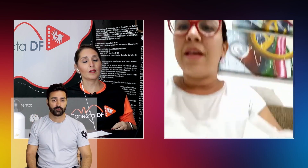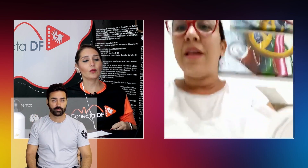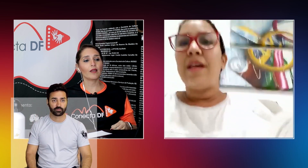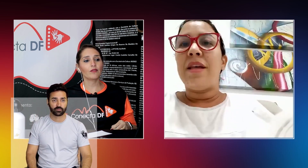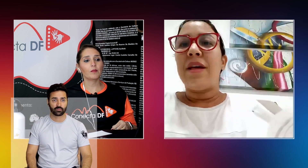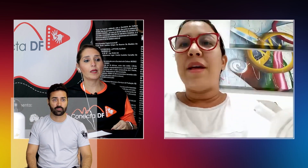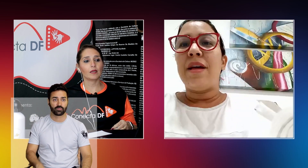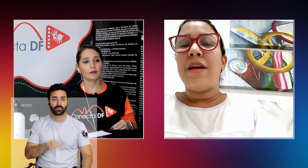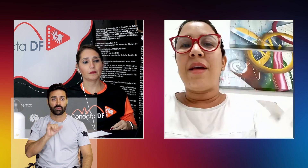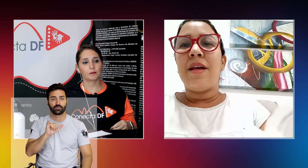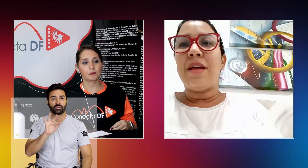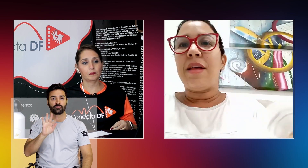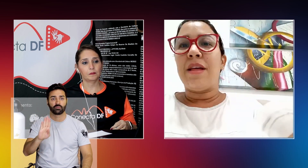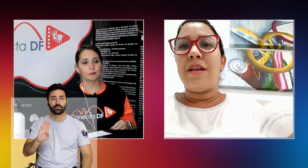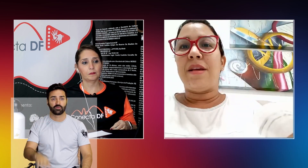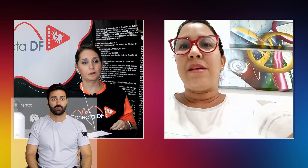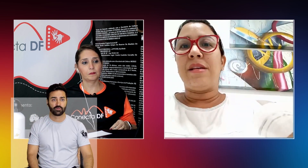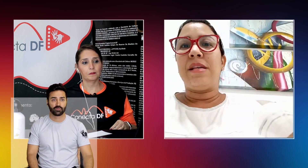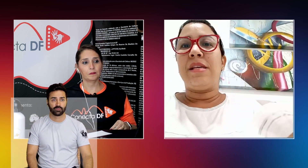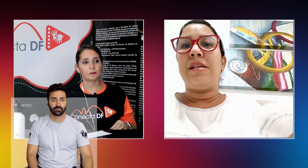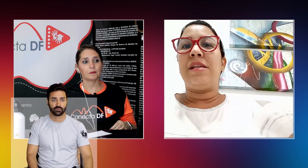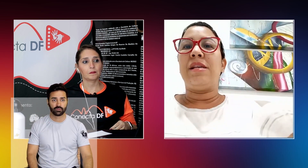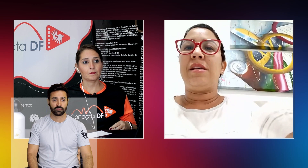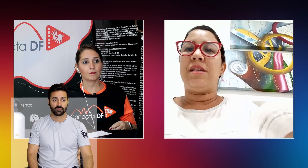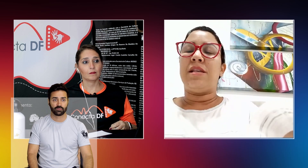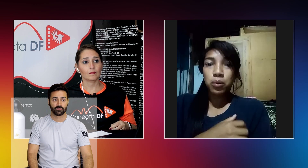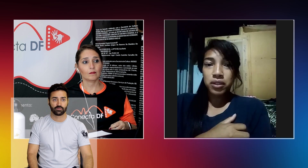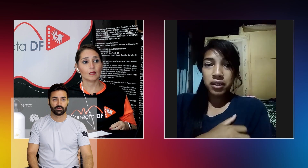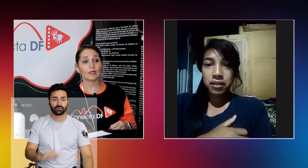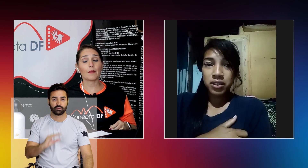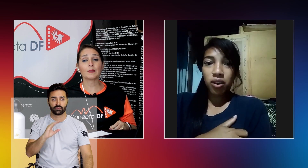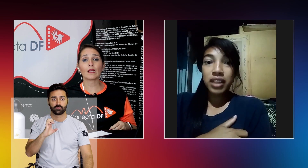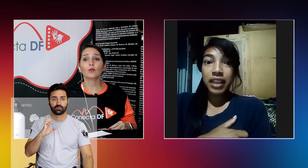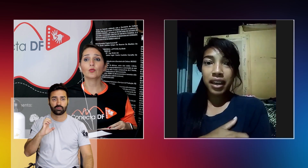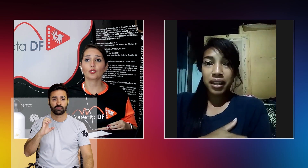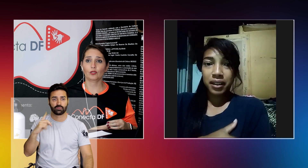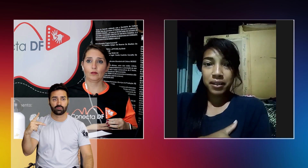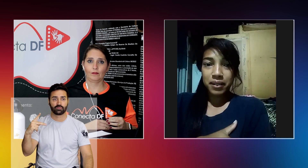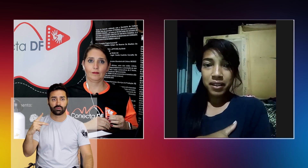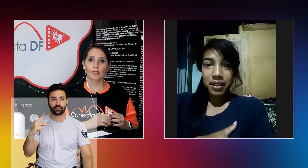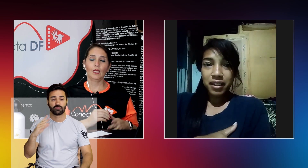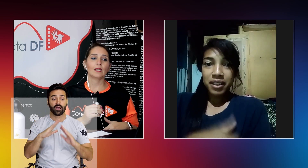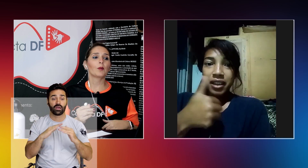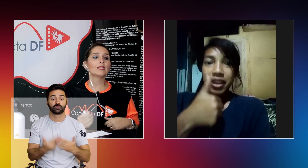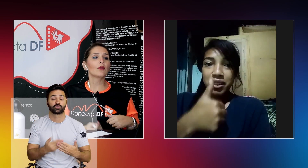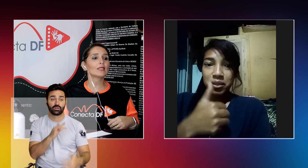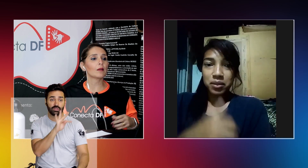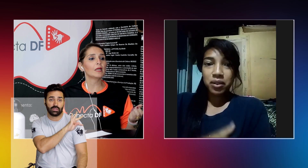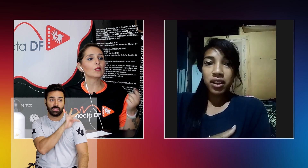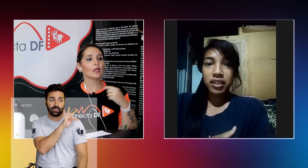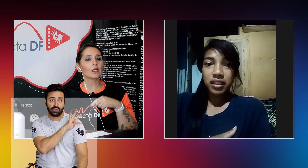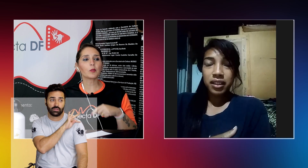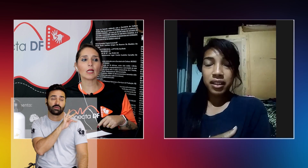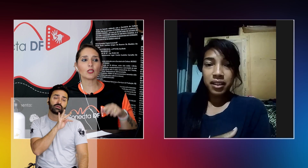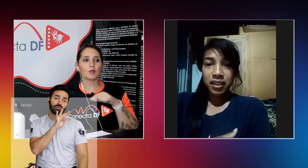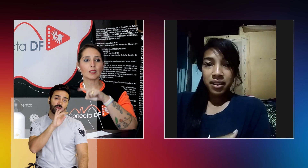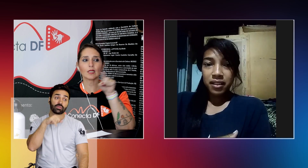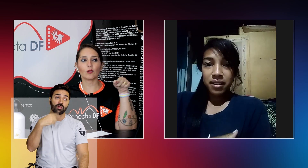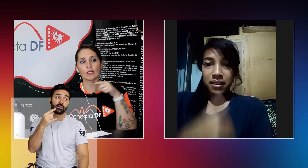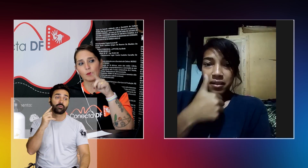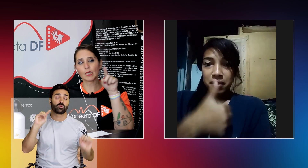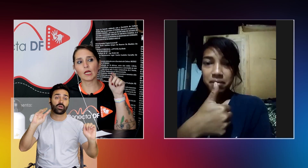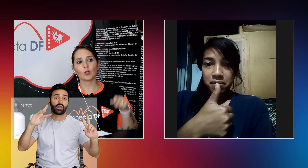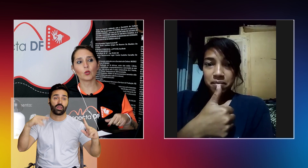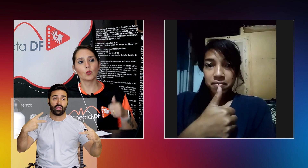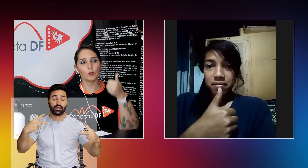Ela é no IFB. Não, CEP de Saúde. Escola CEP técnica. Saúde. Depois, Deuísa, manda o link para os